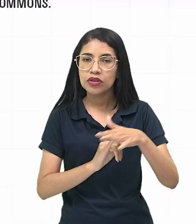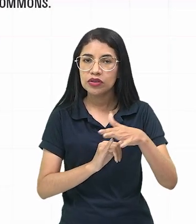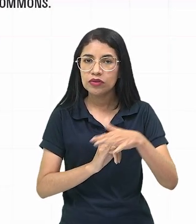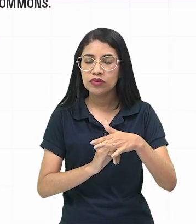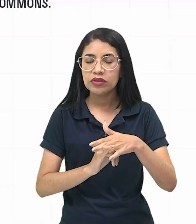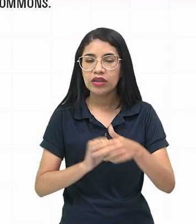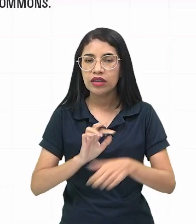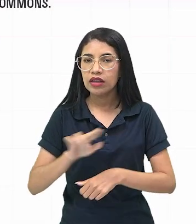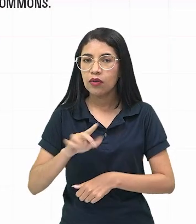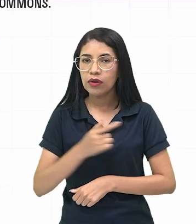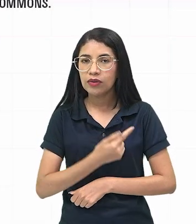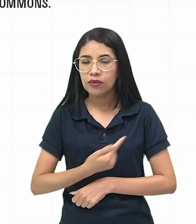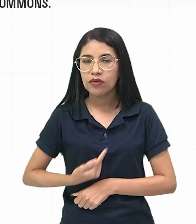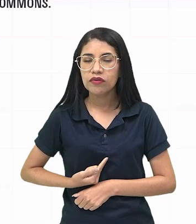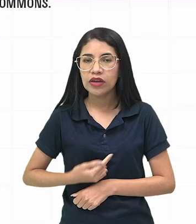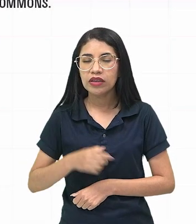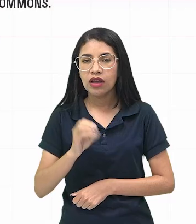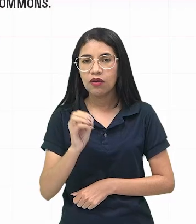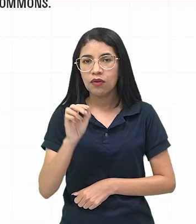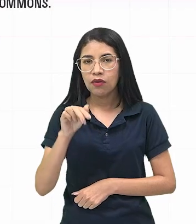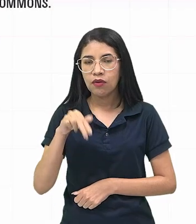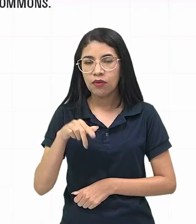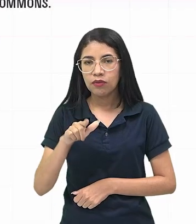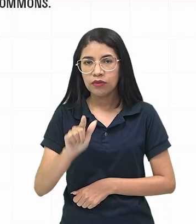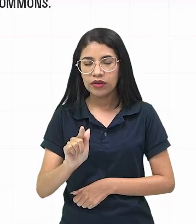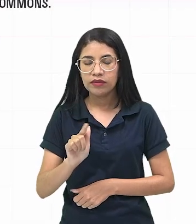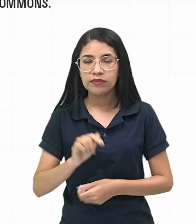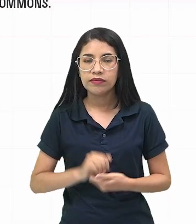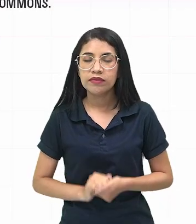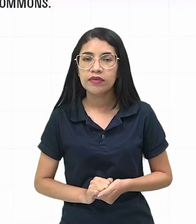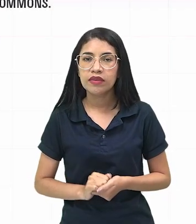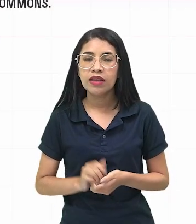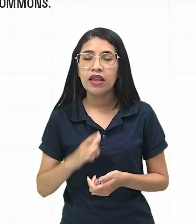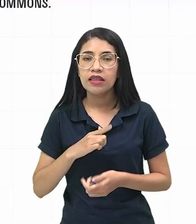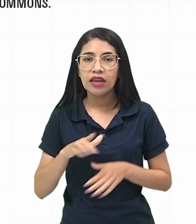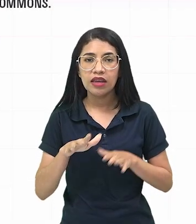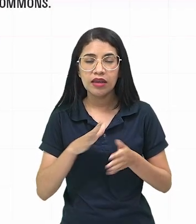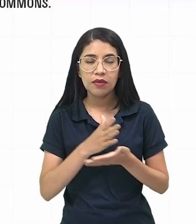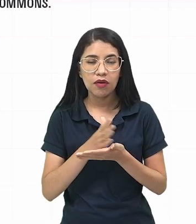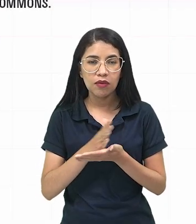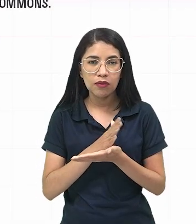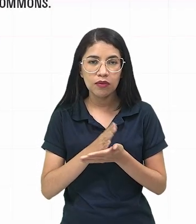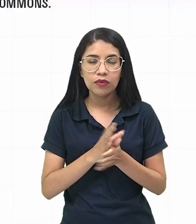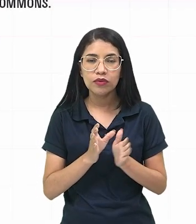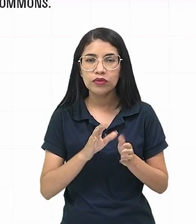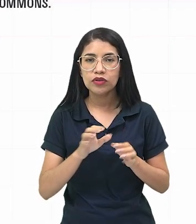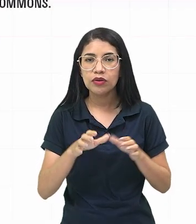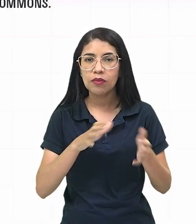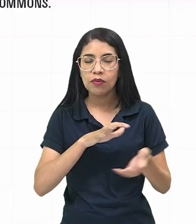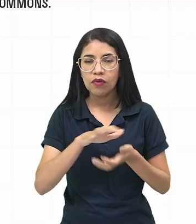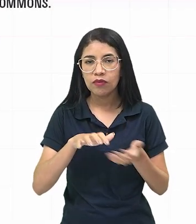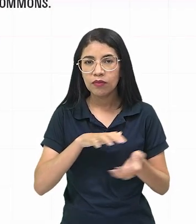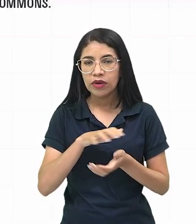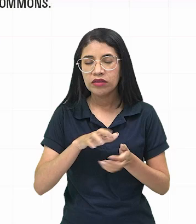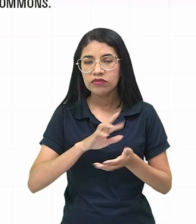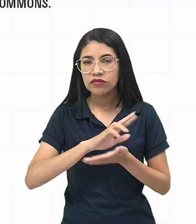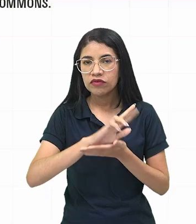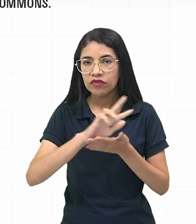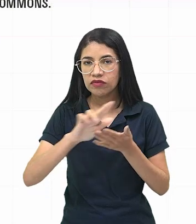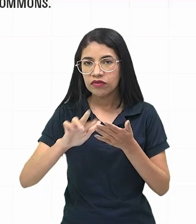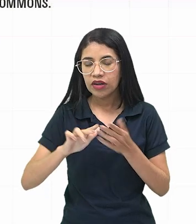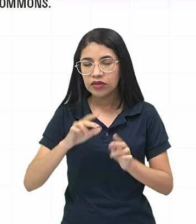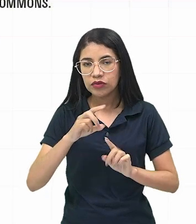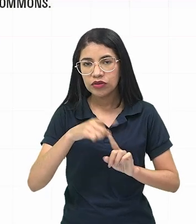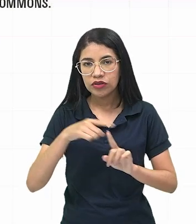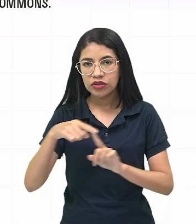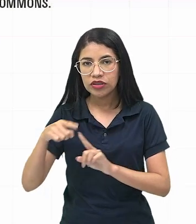não governamentais, as chamadas ONGs. Pessoal, existem movimentos sociais de diversos